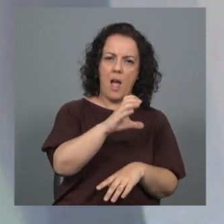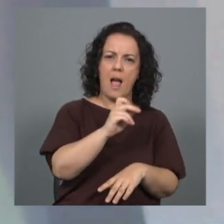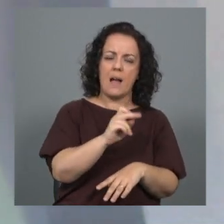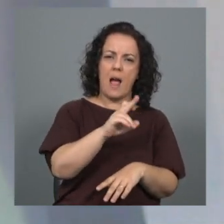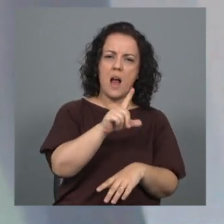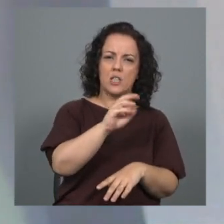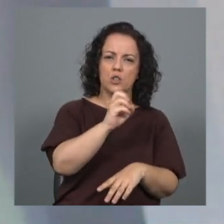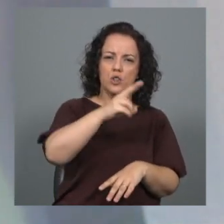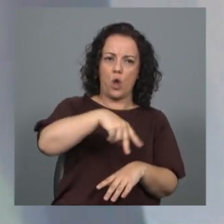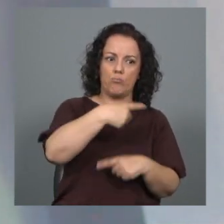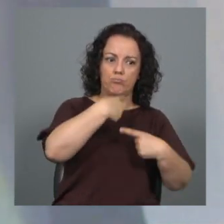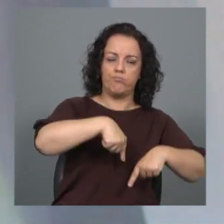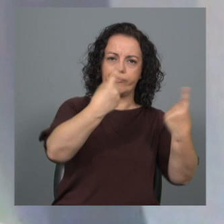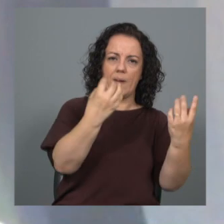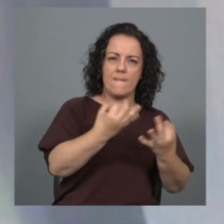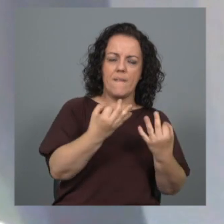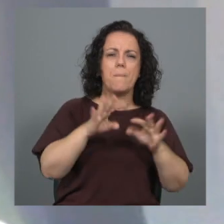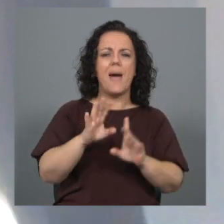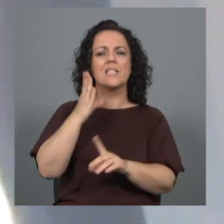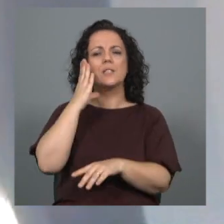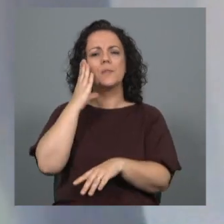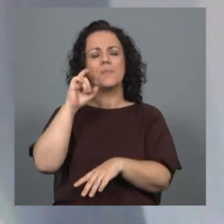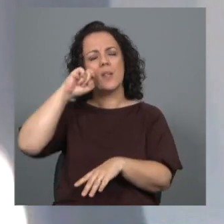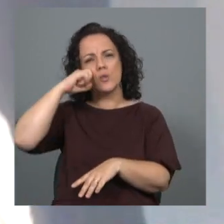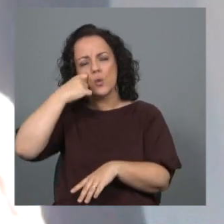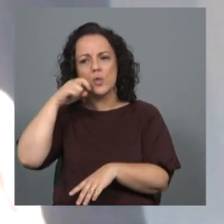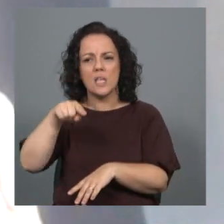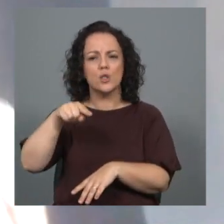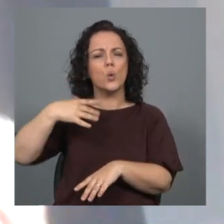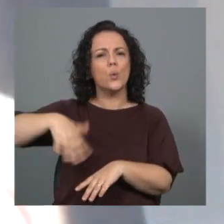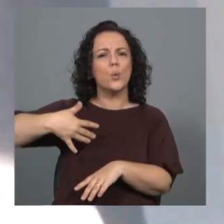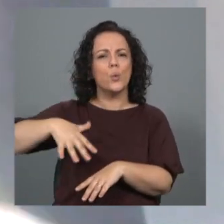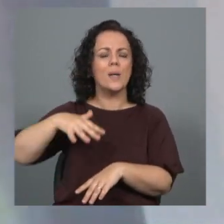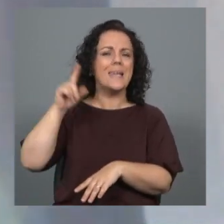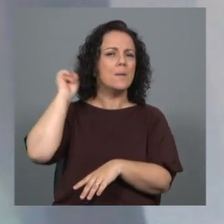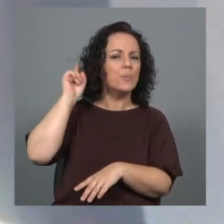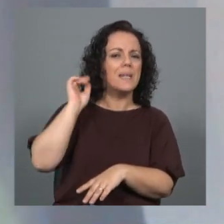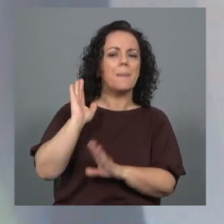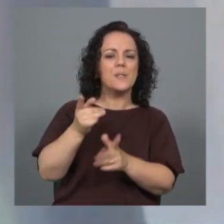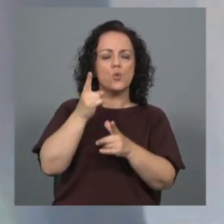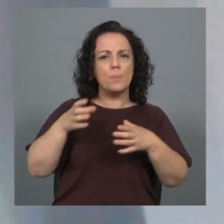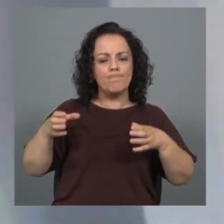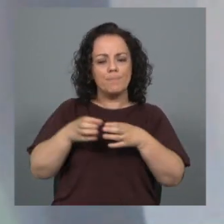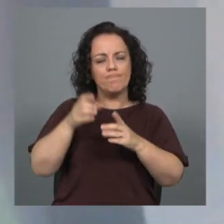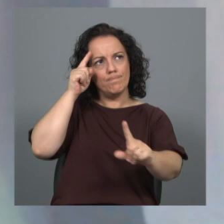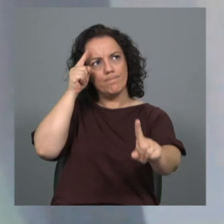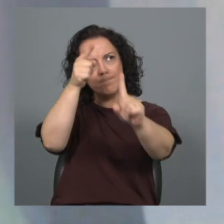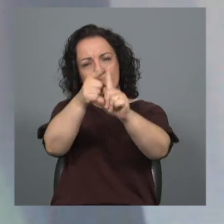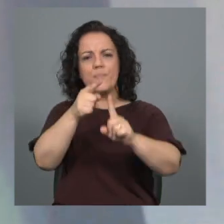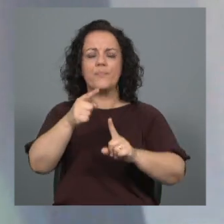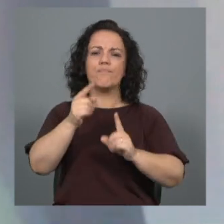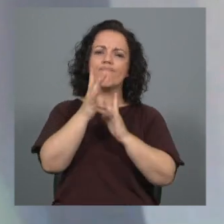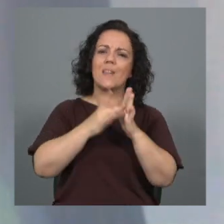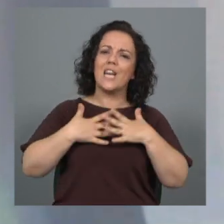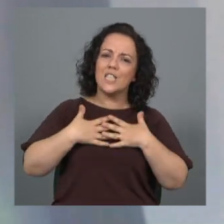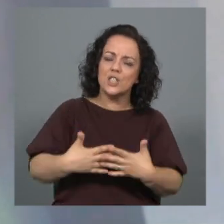que era extremamente pertinente que houvesse uma missão cristã dedicada ao ambiente. E daí a